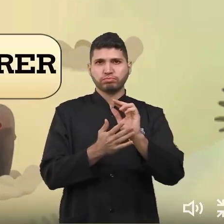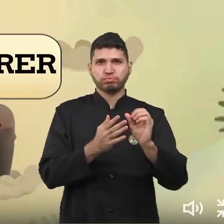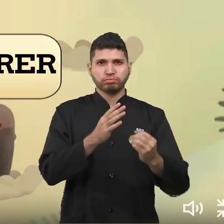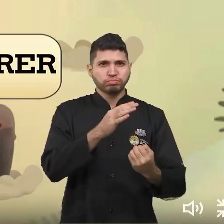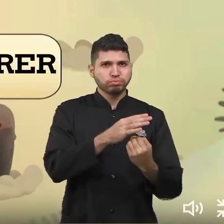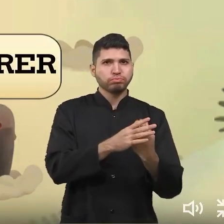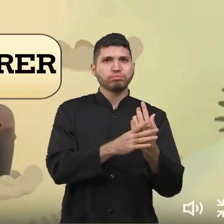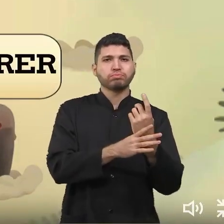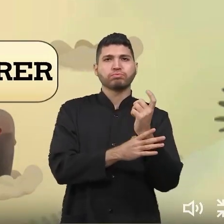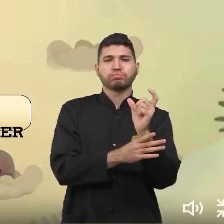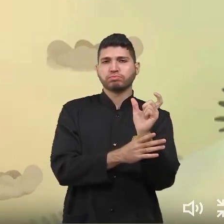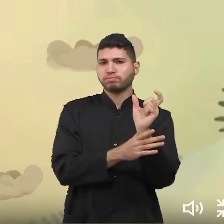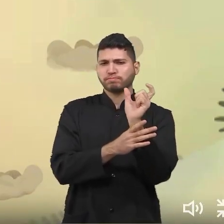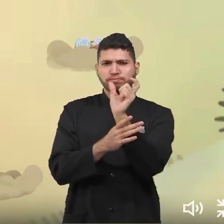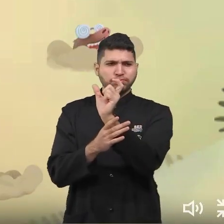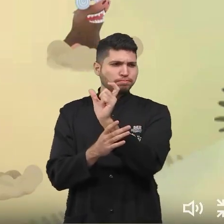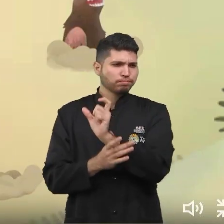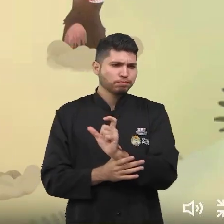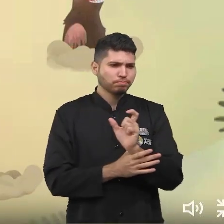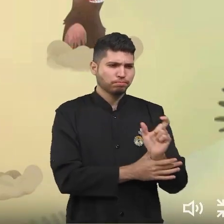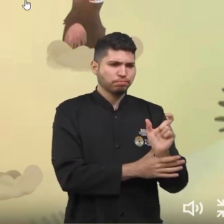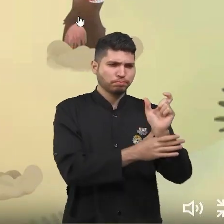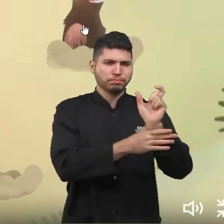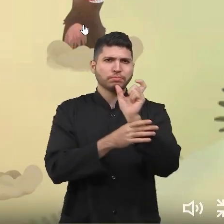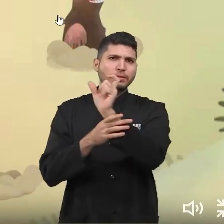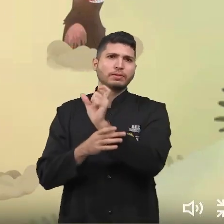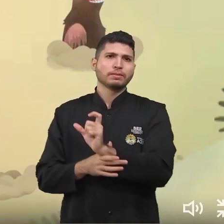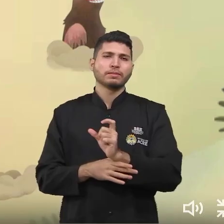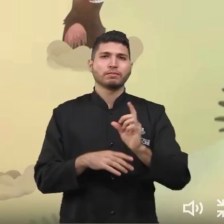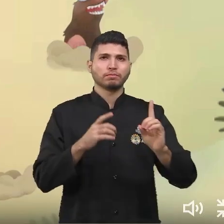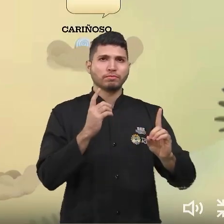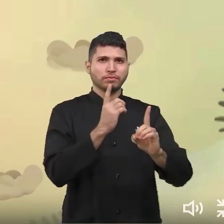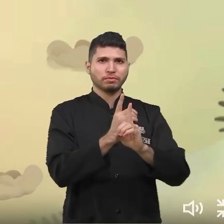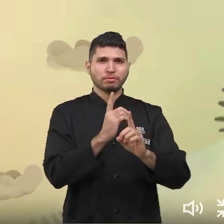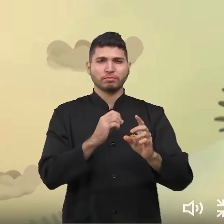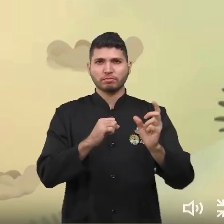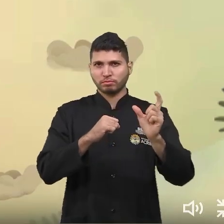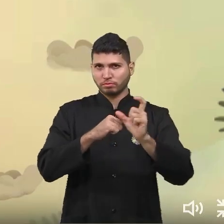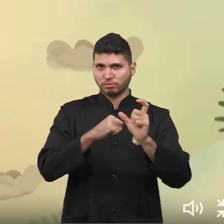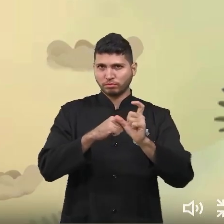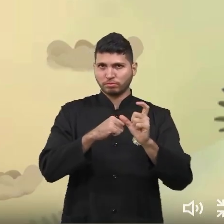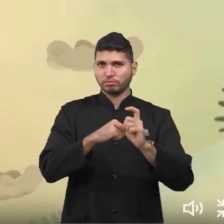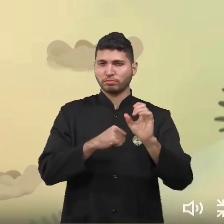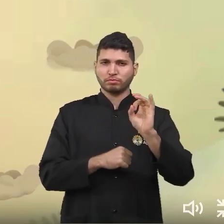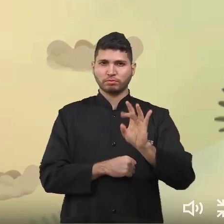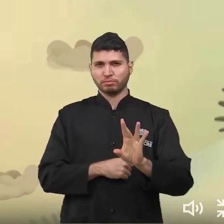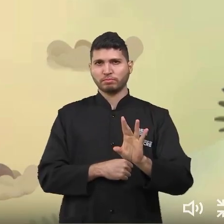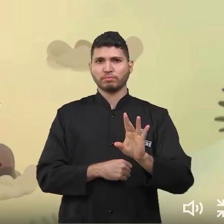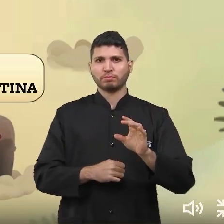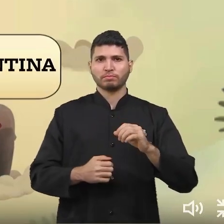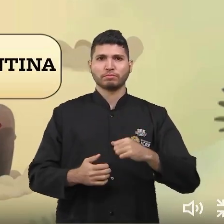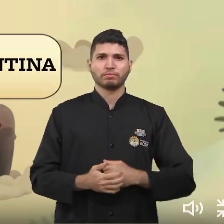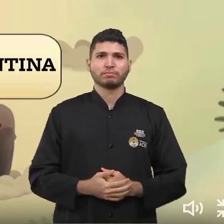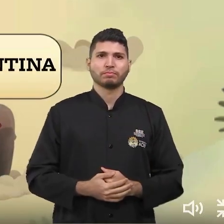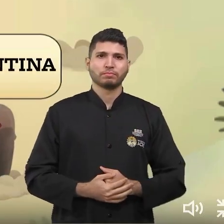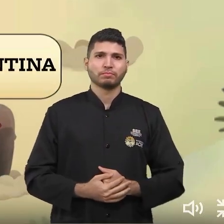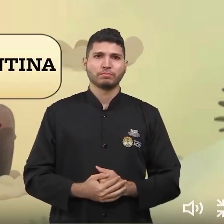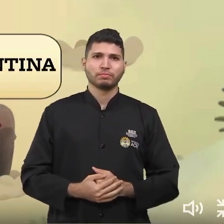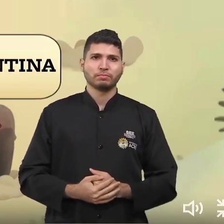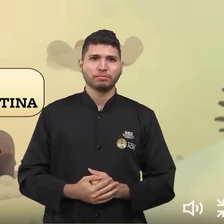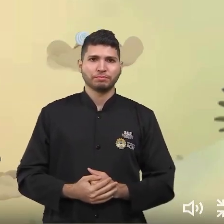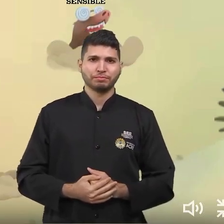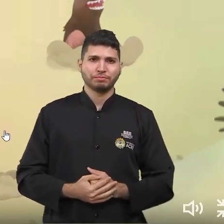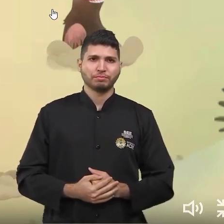somente os que são substantivos. Né? Aí, ó, cor, tal, pinês é nome, argentino,